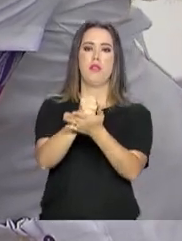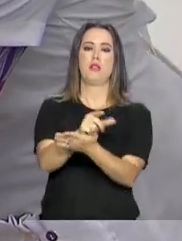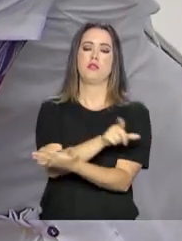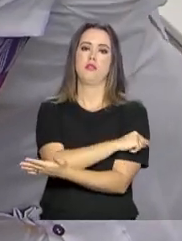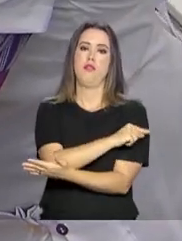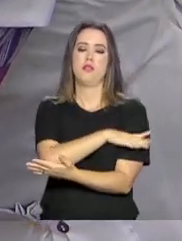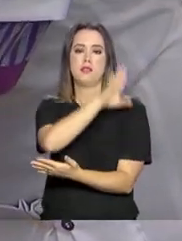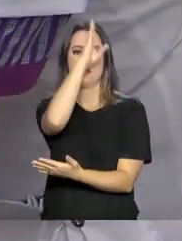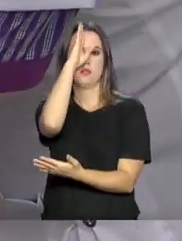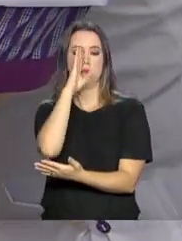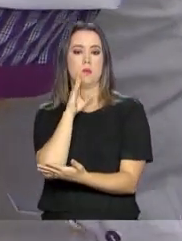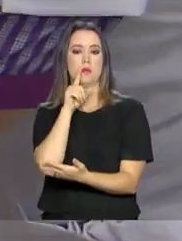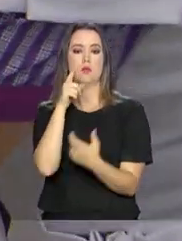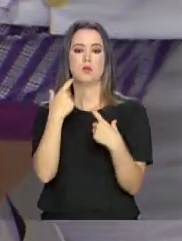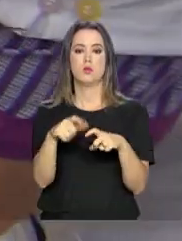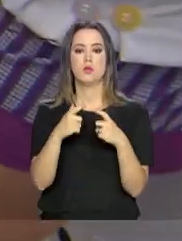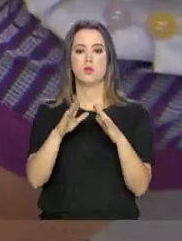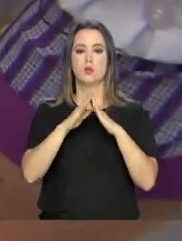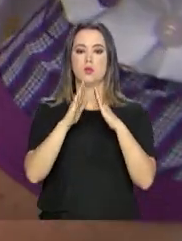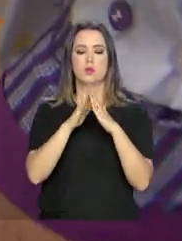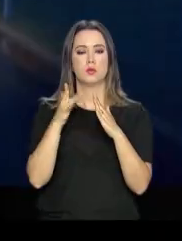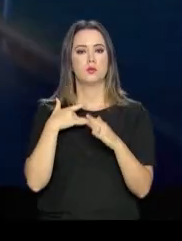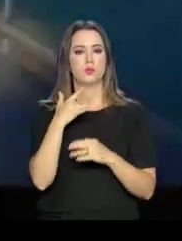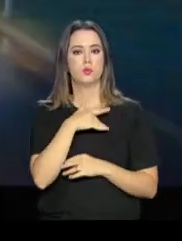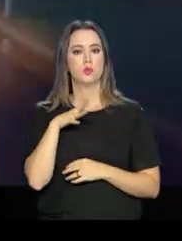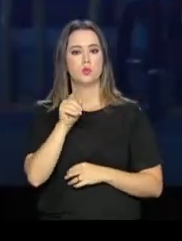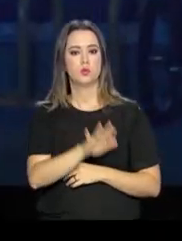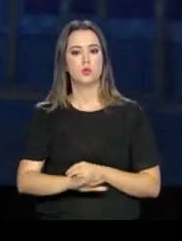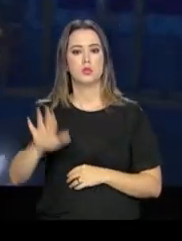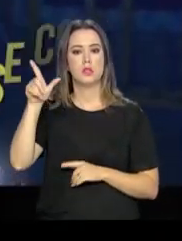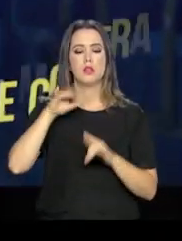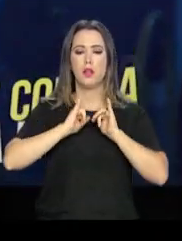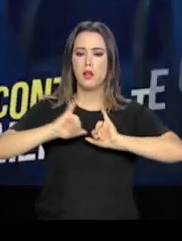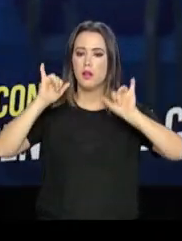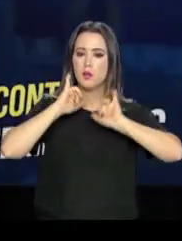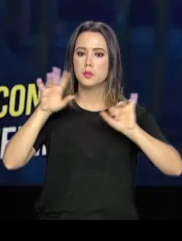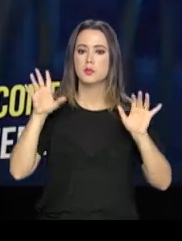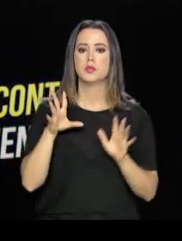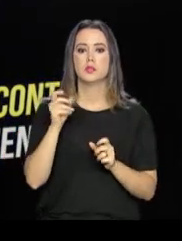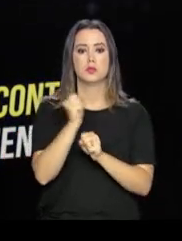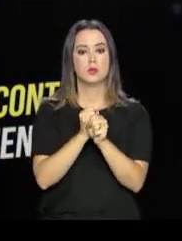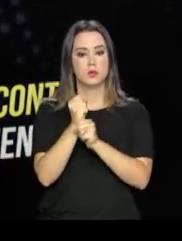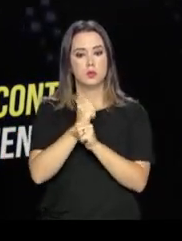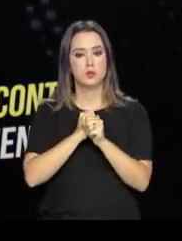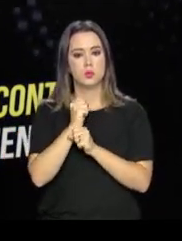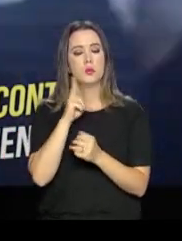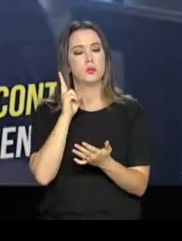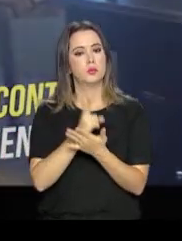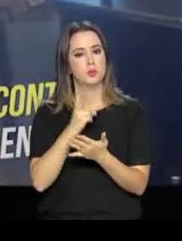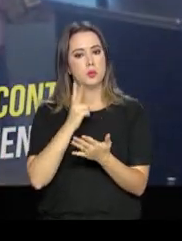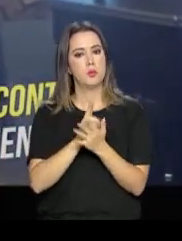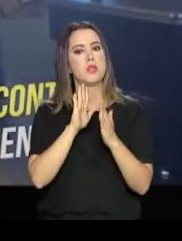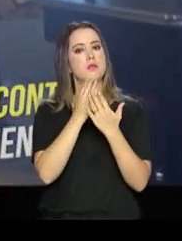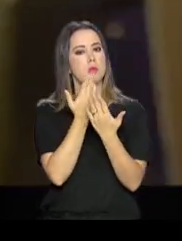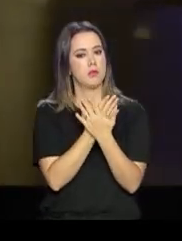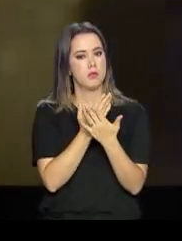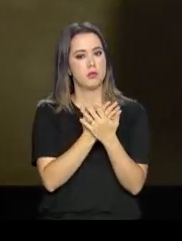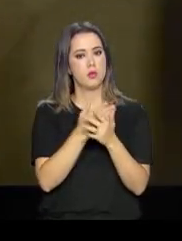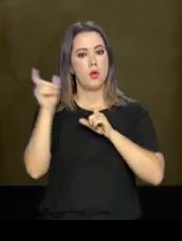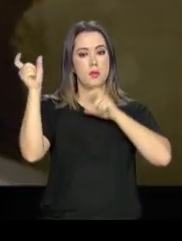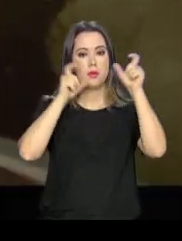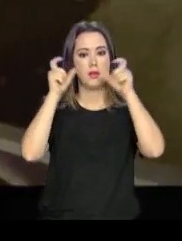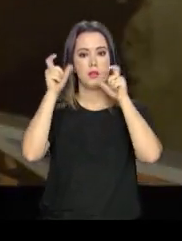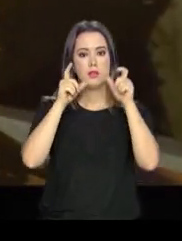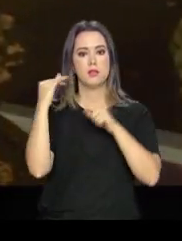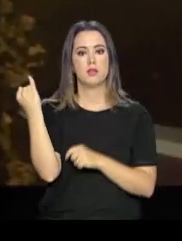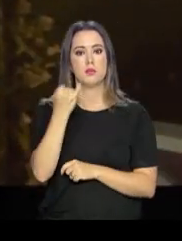de graça, nos postos de todo o país. E tem campanha que é feita todo ano, inclusive nas escolas, para alertar